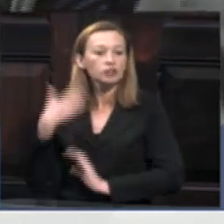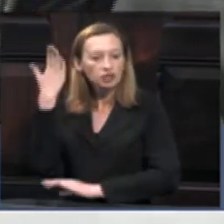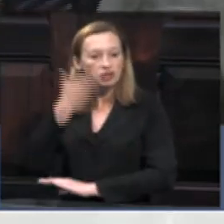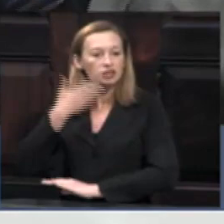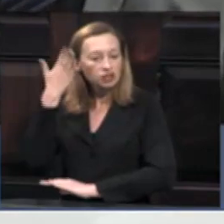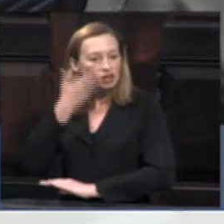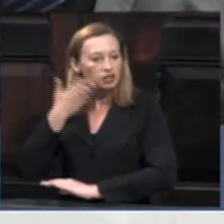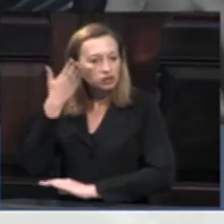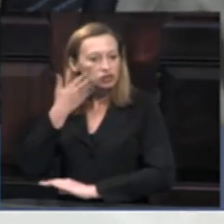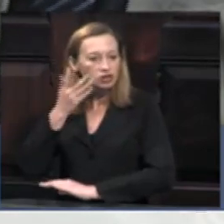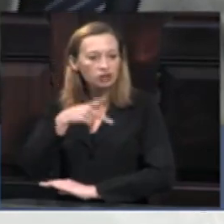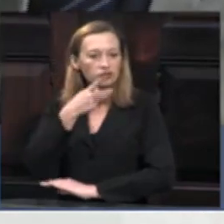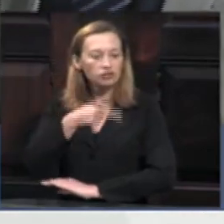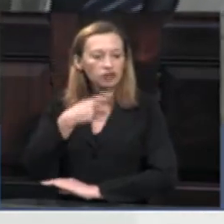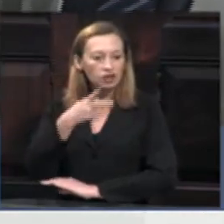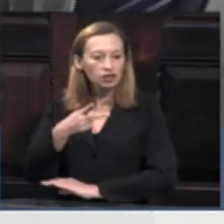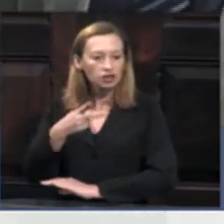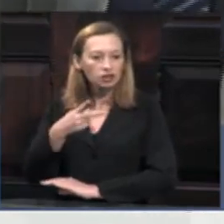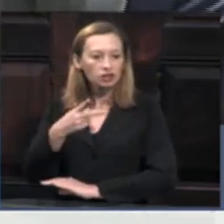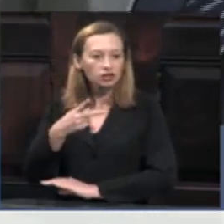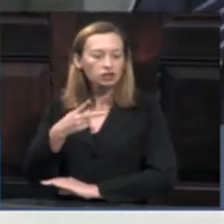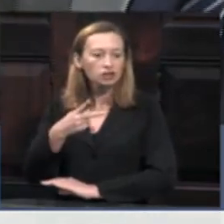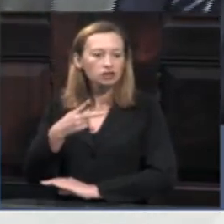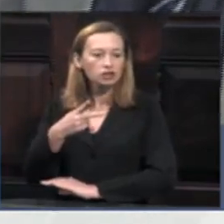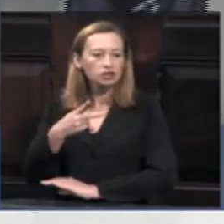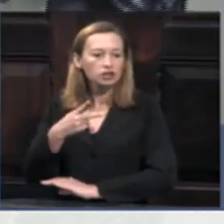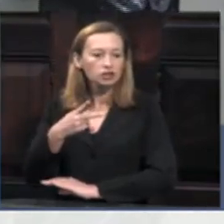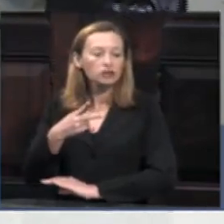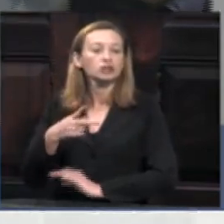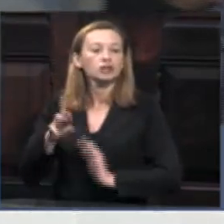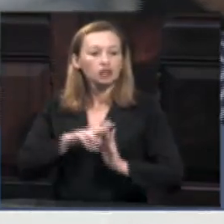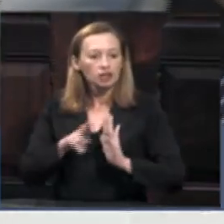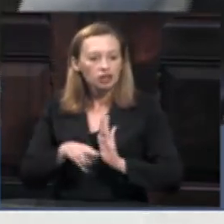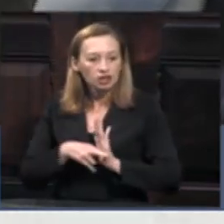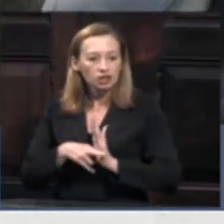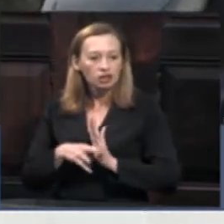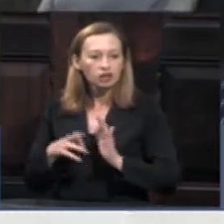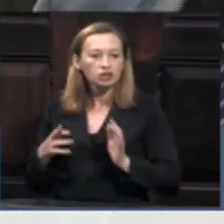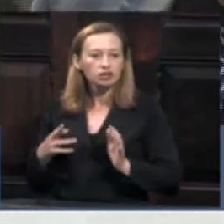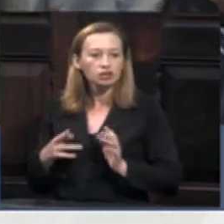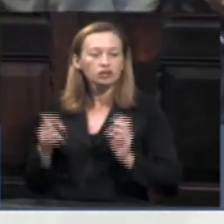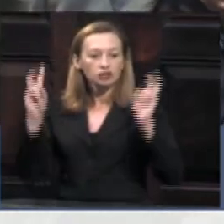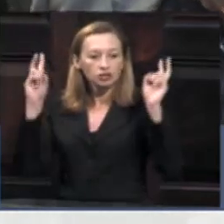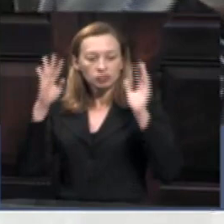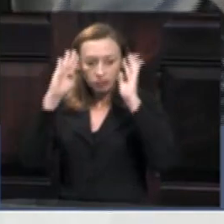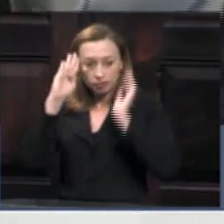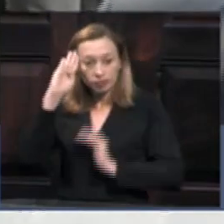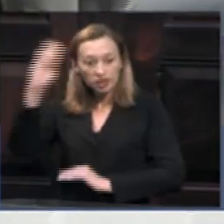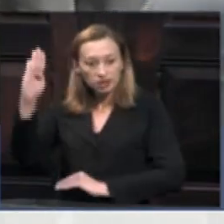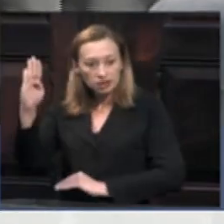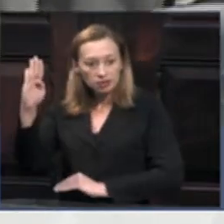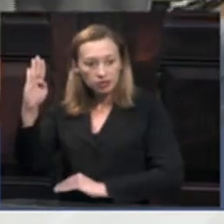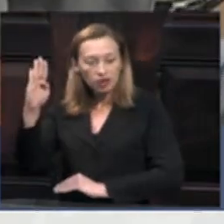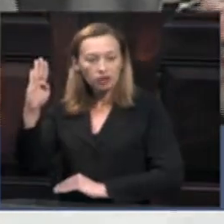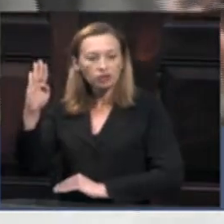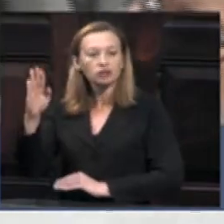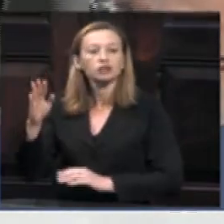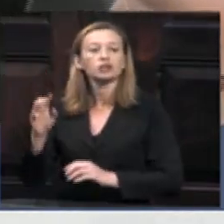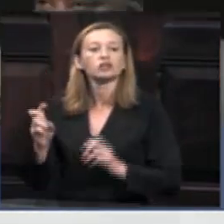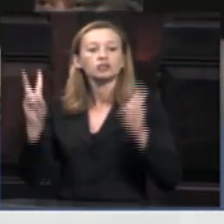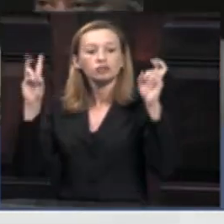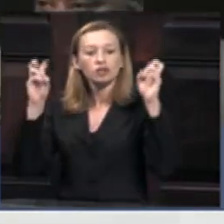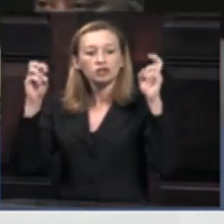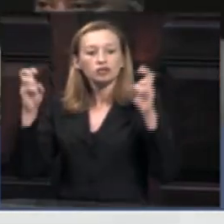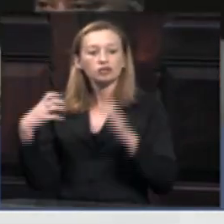trata a dedicação exclusiva como regime. E o PPS também participa da obstrução na matéria da SEDAI. Muito